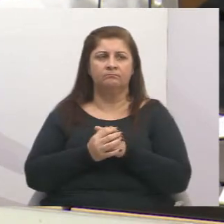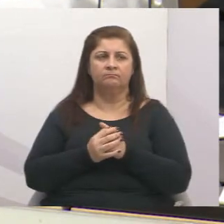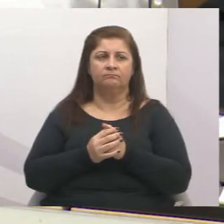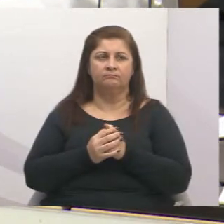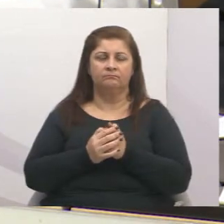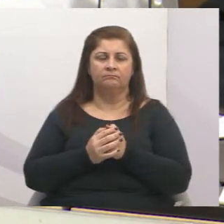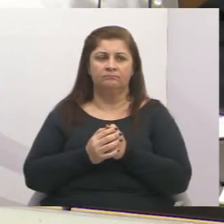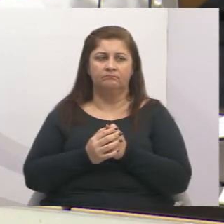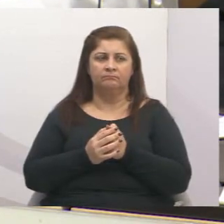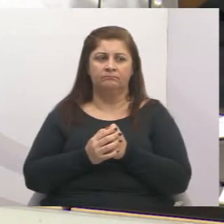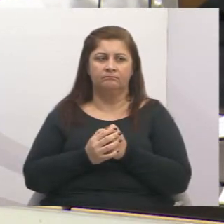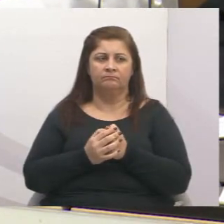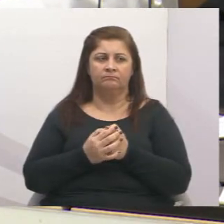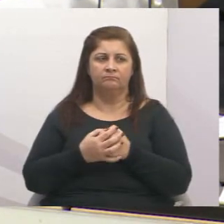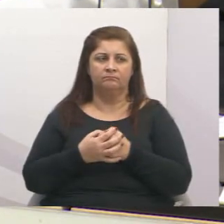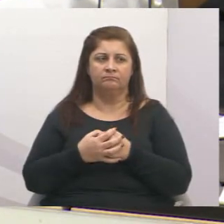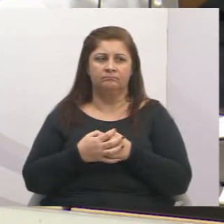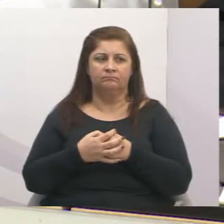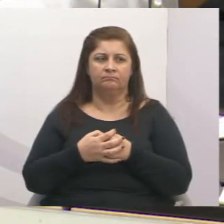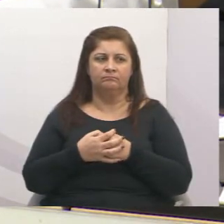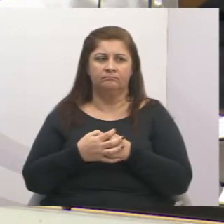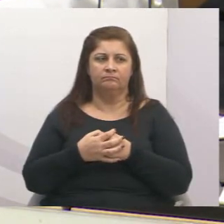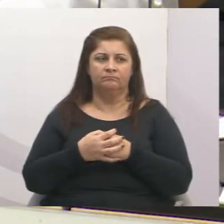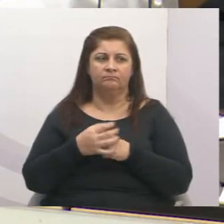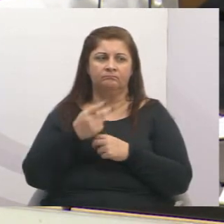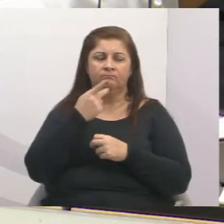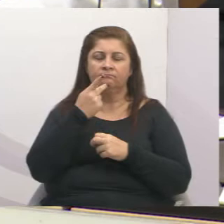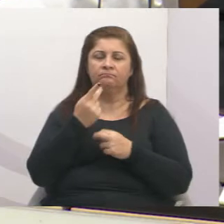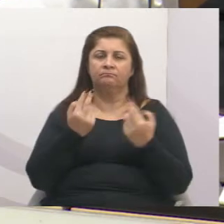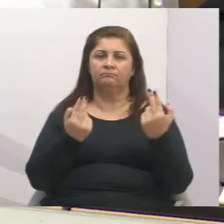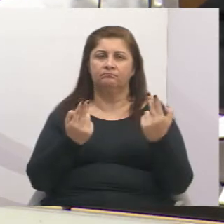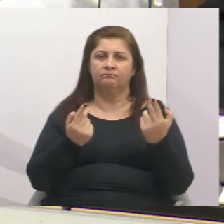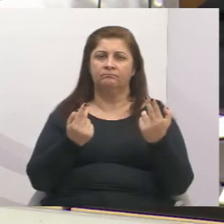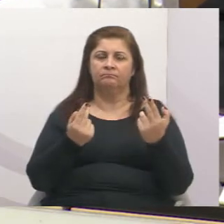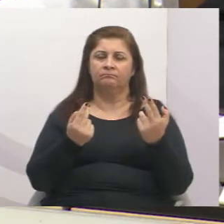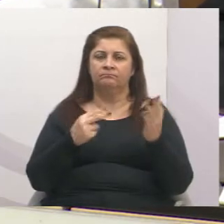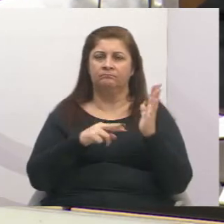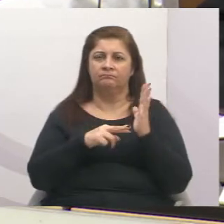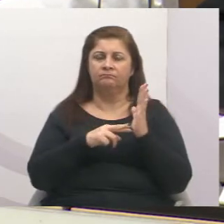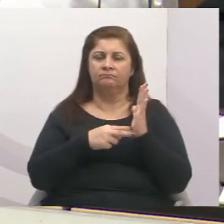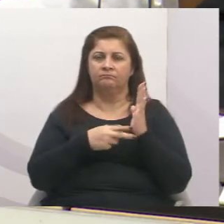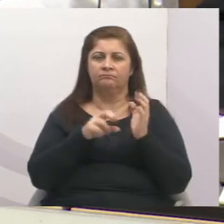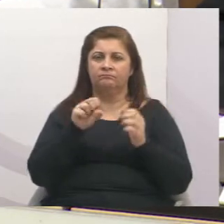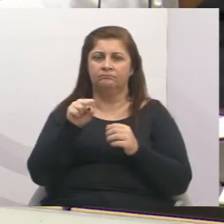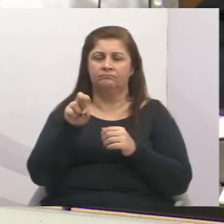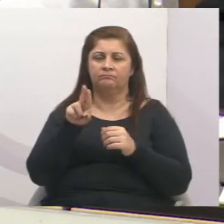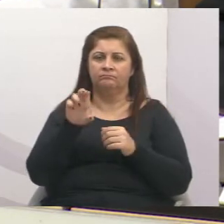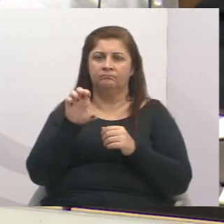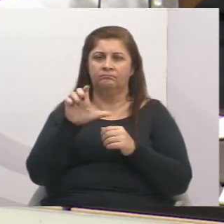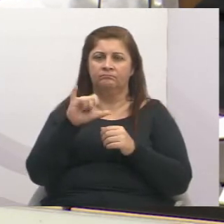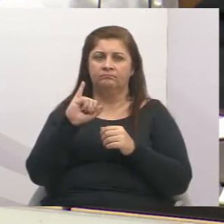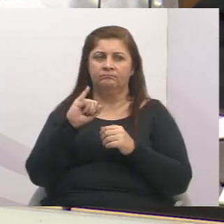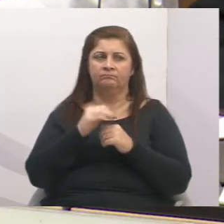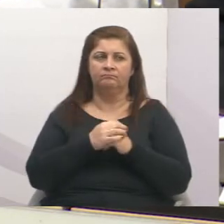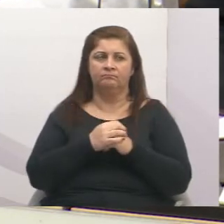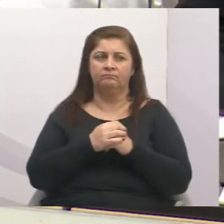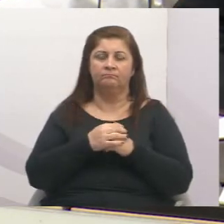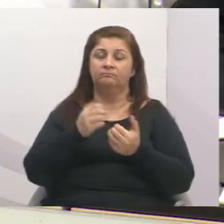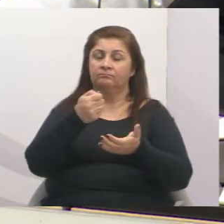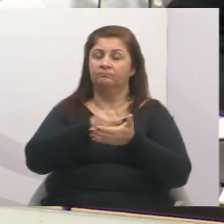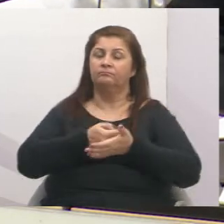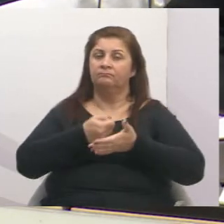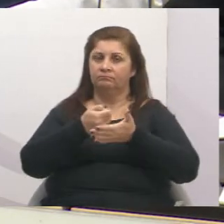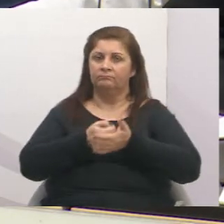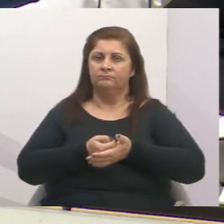fala, fazer das palavras da Sueli a minha fala, né, e dizer que essa luta dos